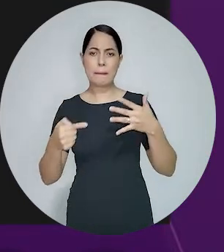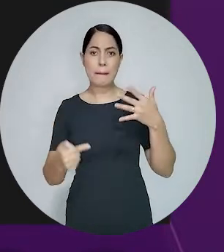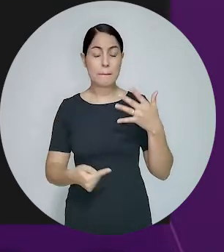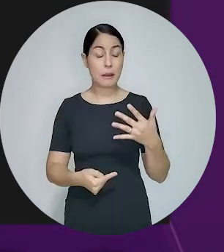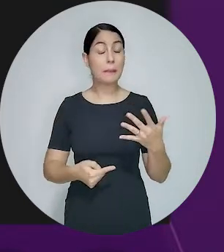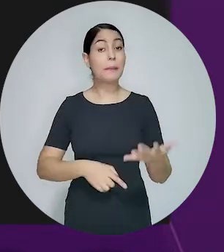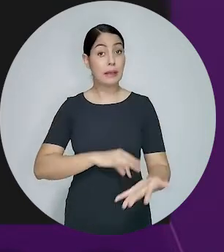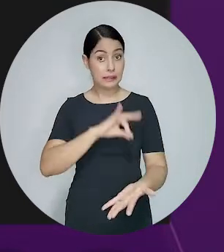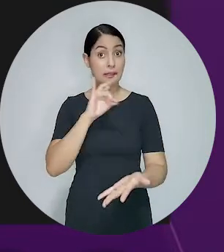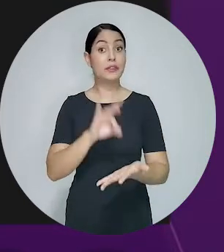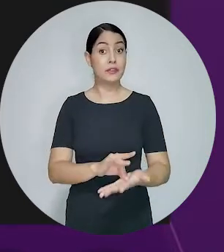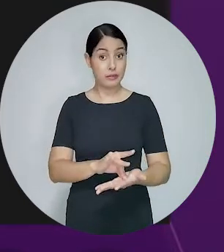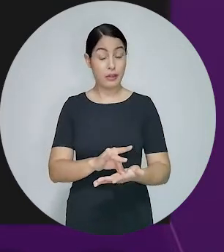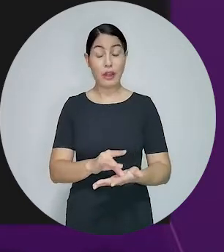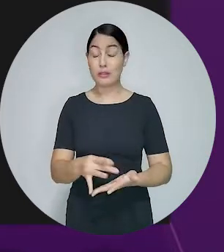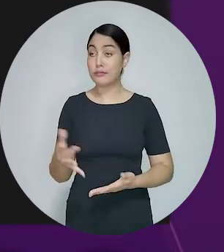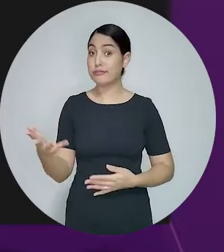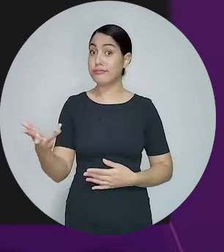justiça brasileira são